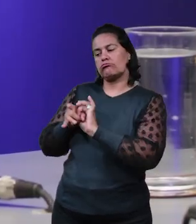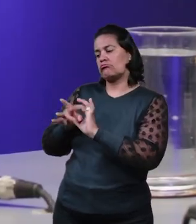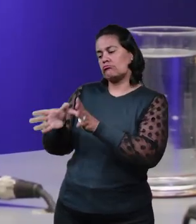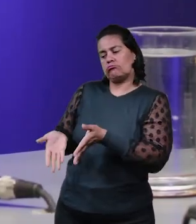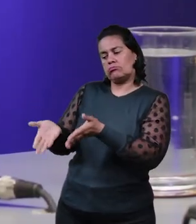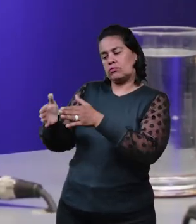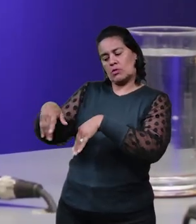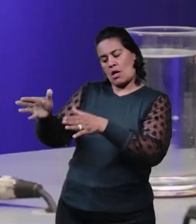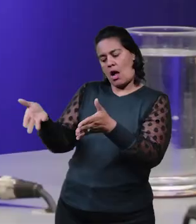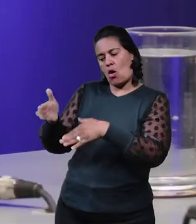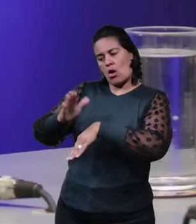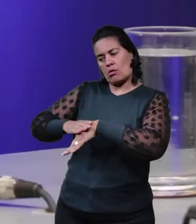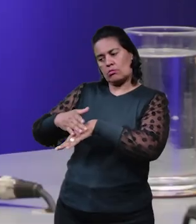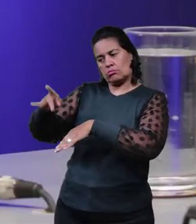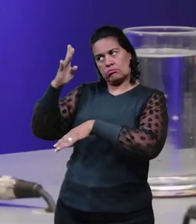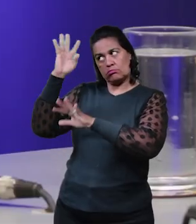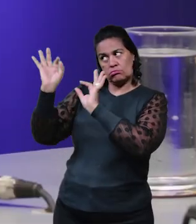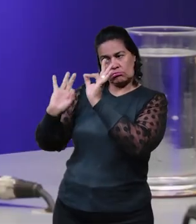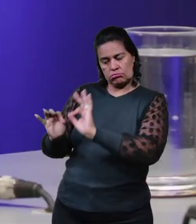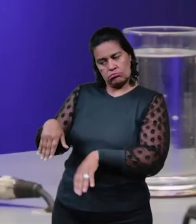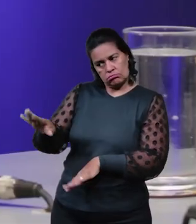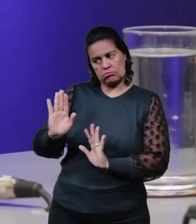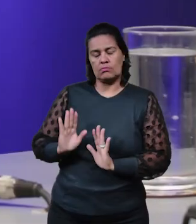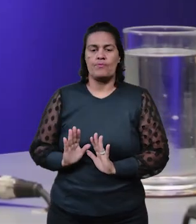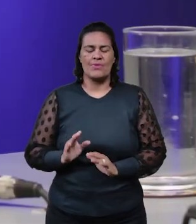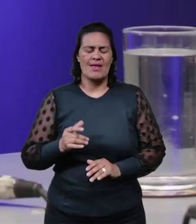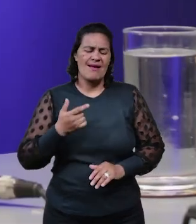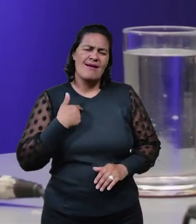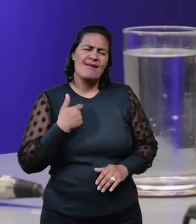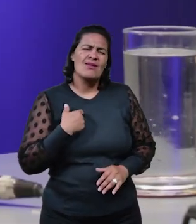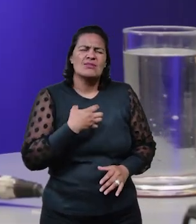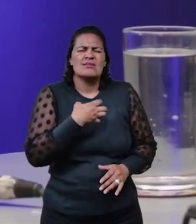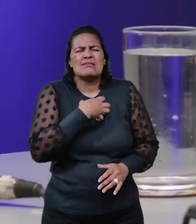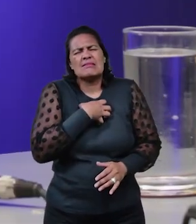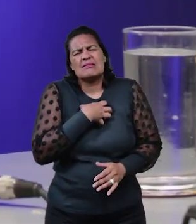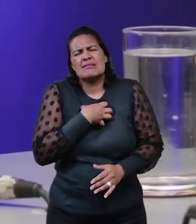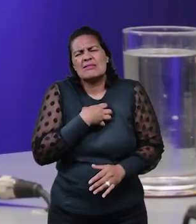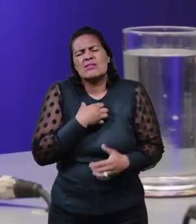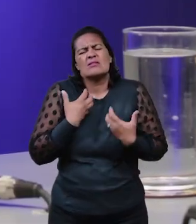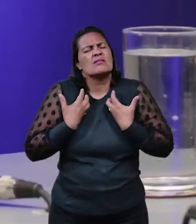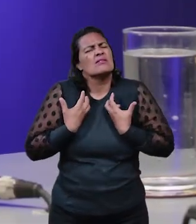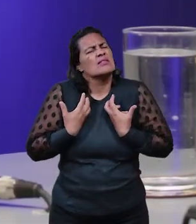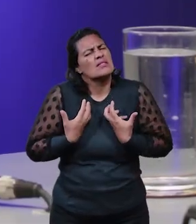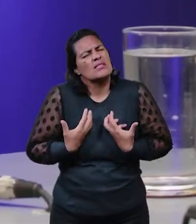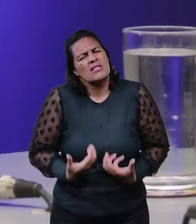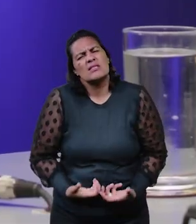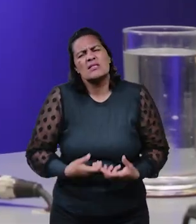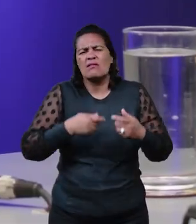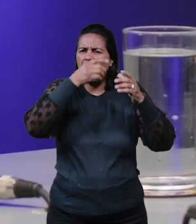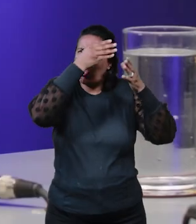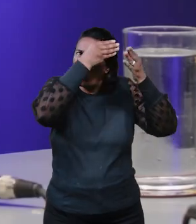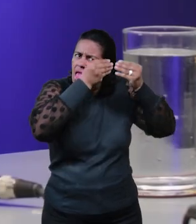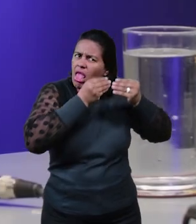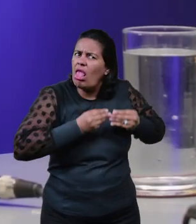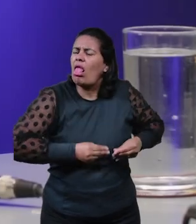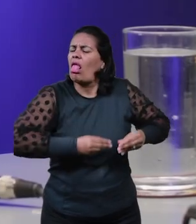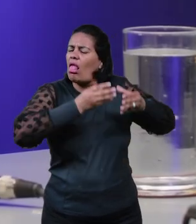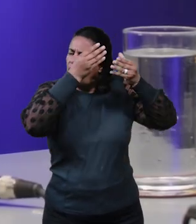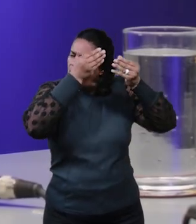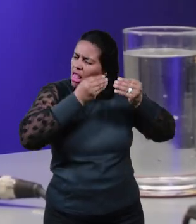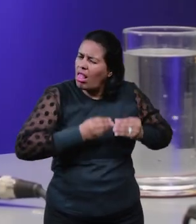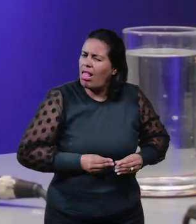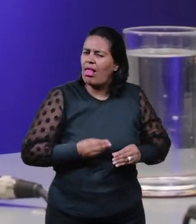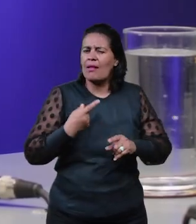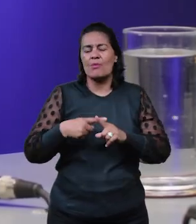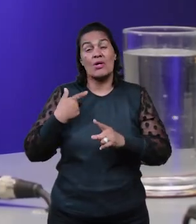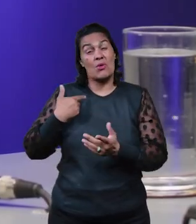quando chegou esse momento pra mim, eu via que era muito cansativo. Eu virava madrugada, passando chapinha. Estudava de manhã, então queria estar